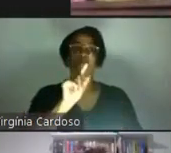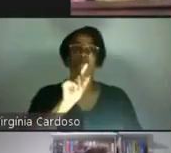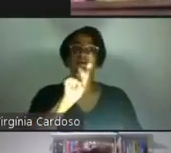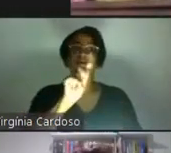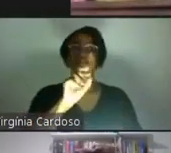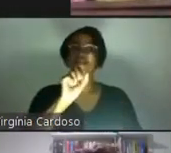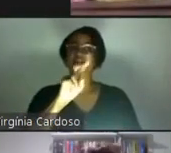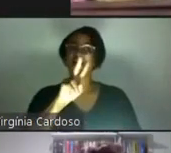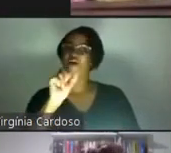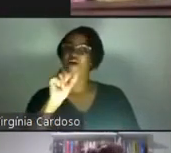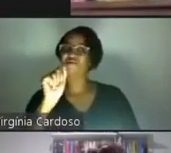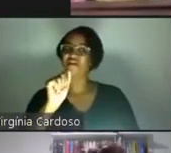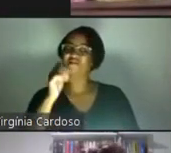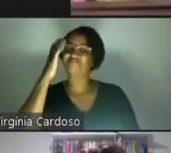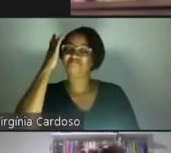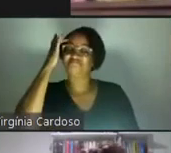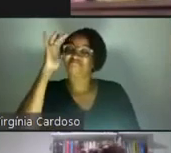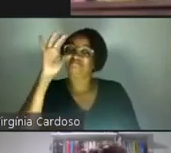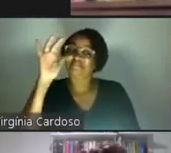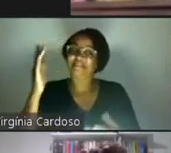história.